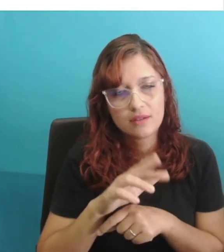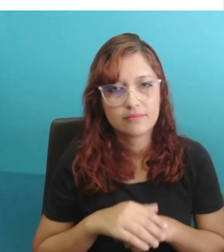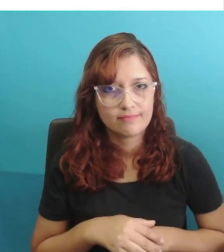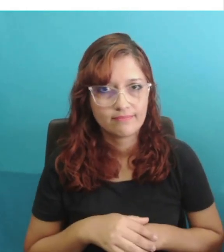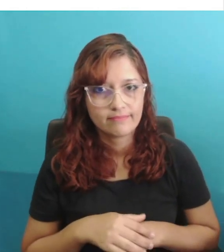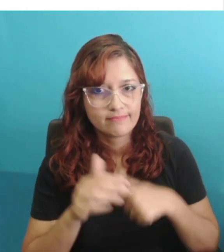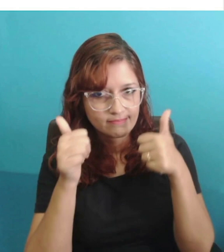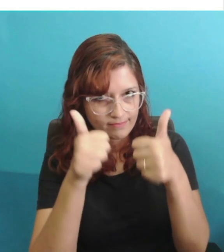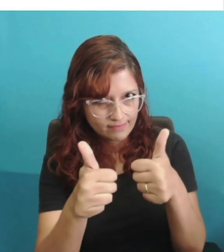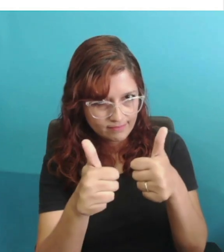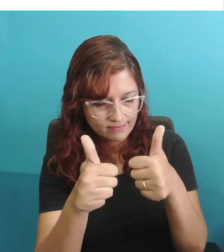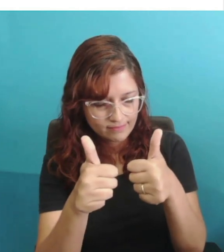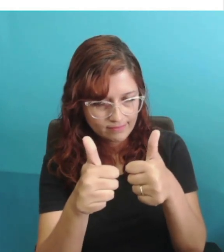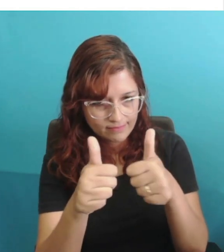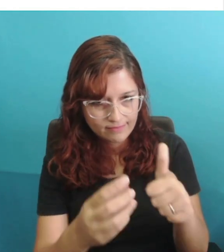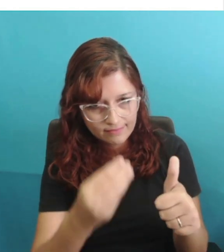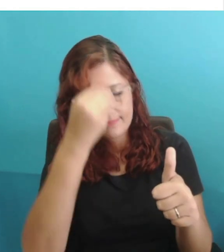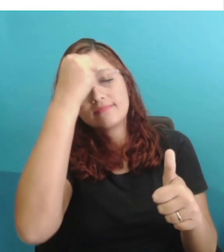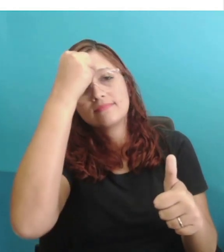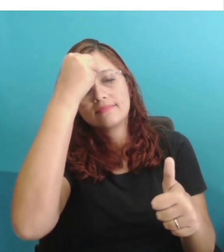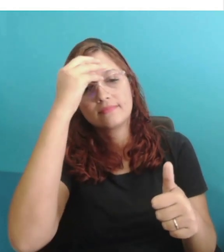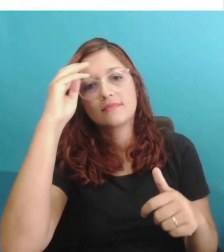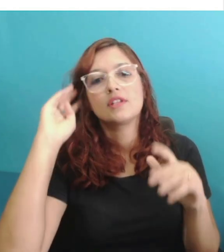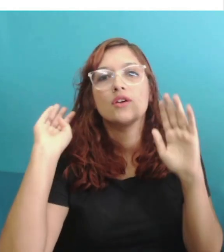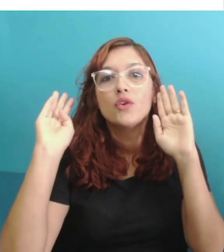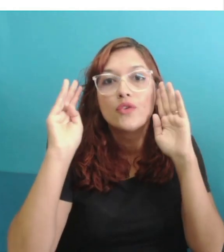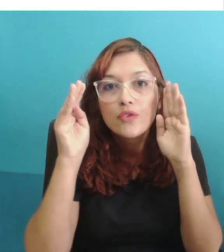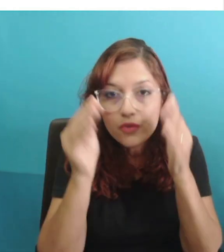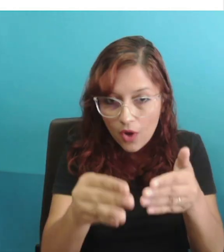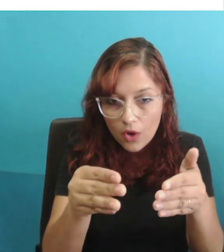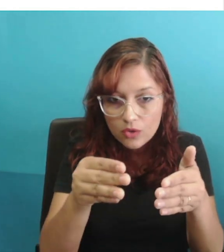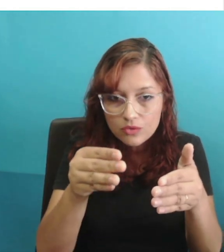sendo reduzidas, elas passaram a terminar em OR.